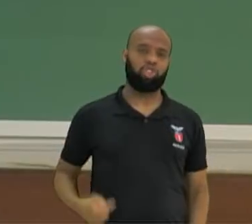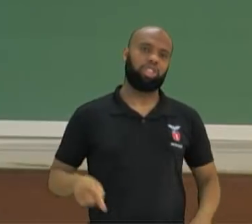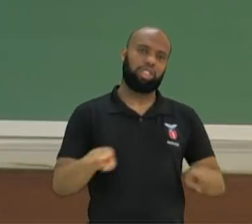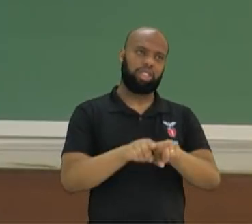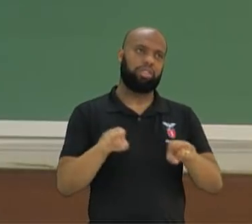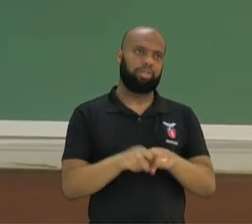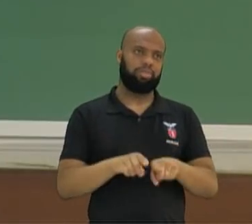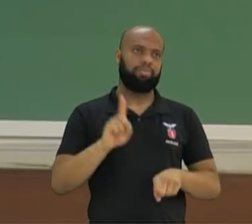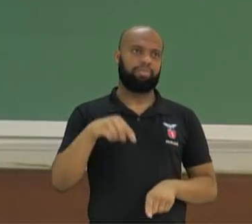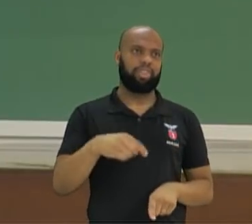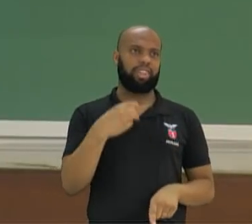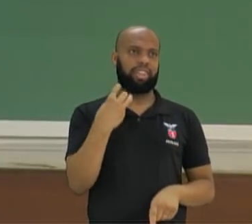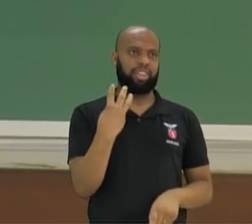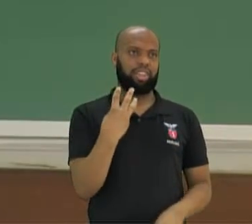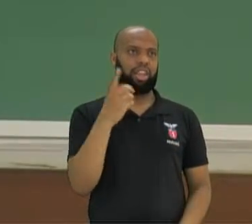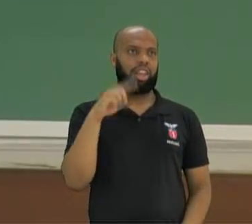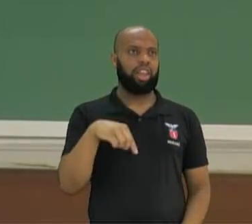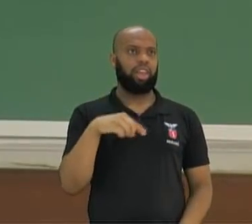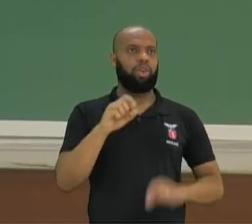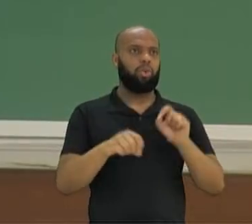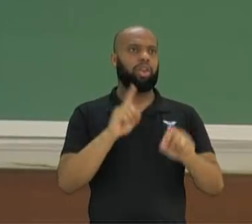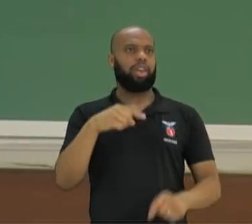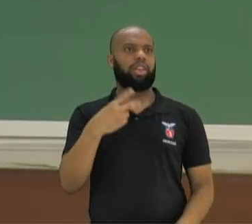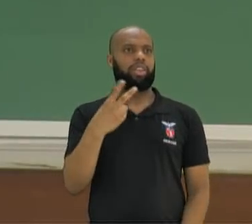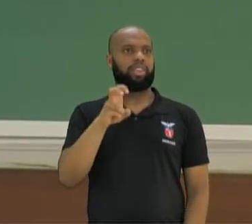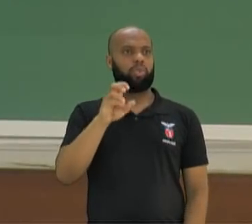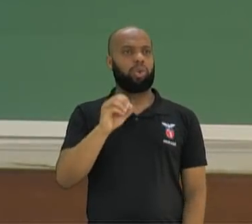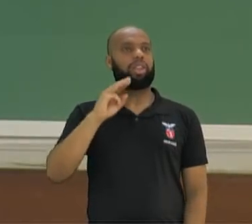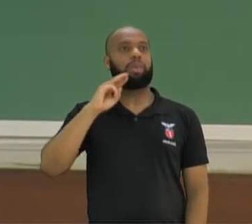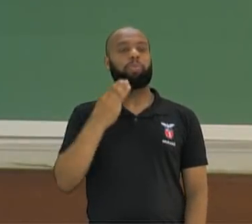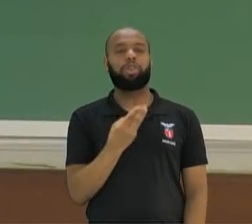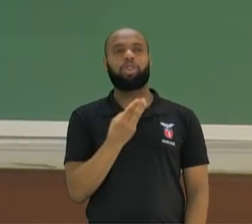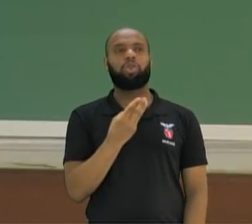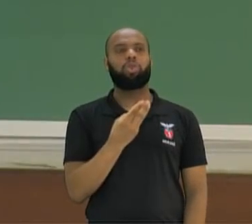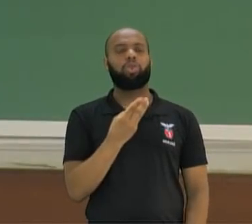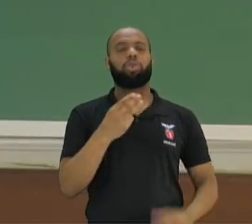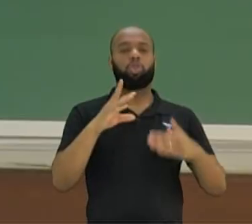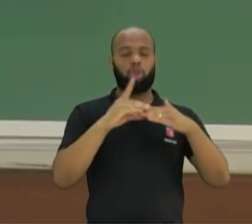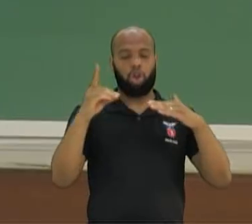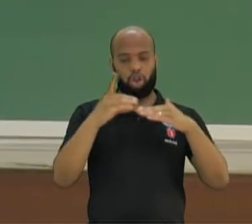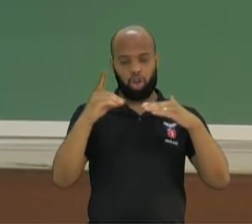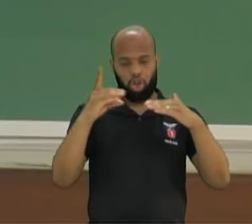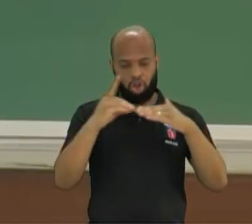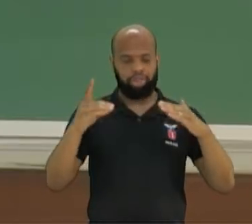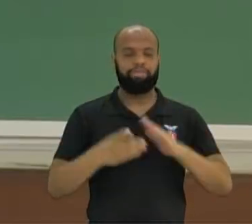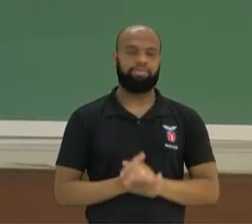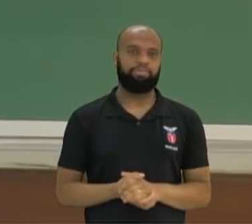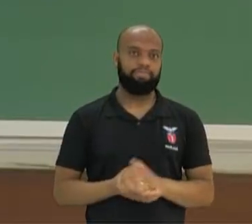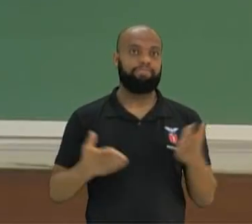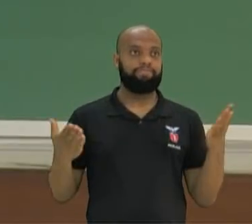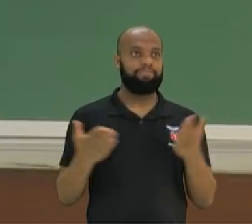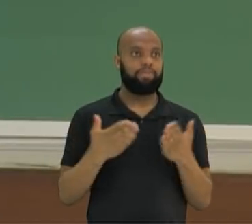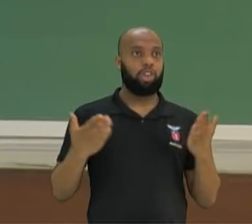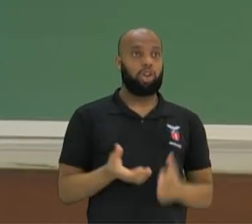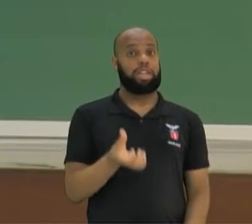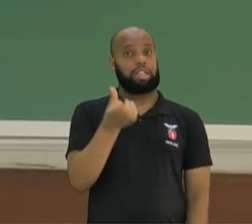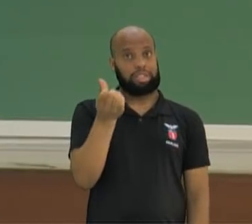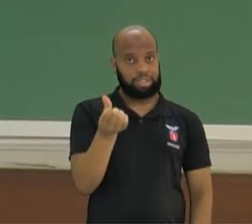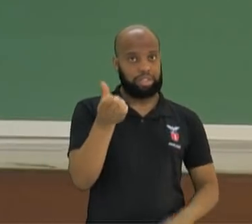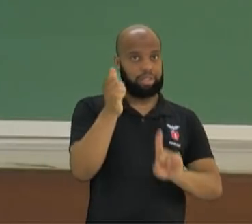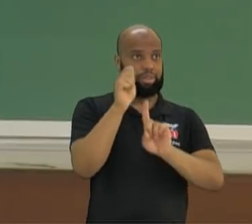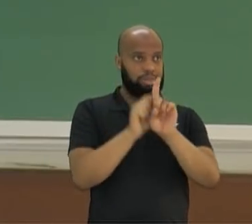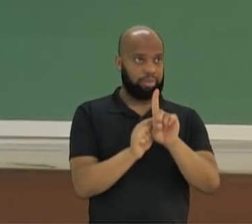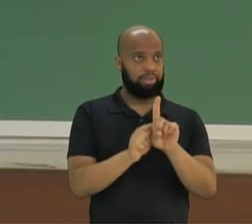de dólares australianos ou 250 milhões de dólares nos últimos 6